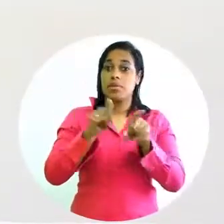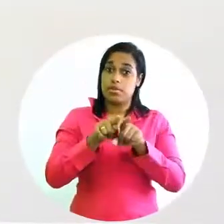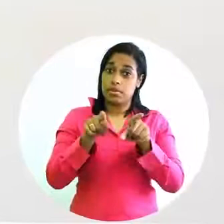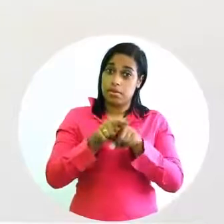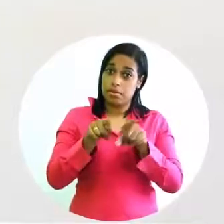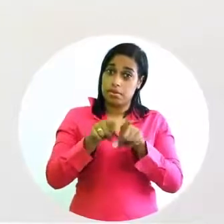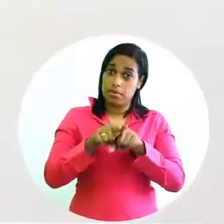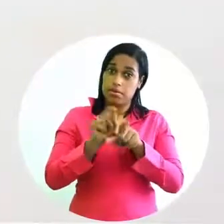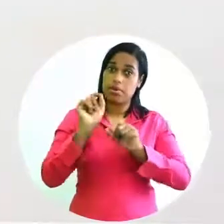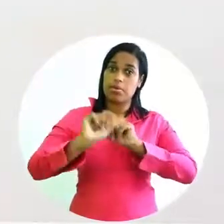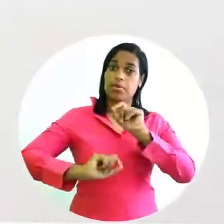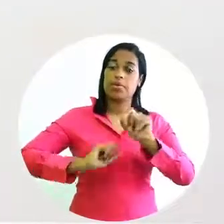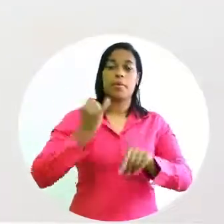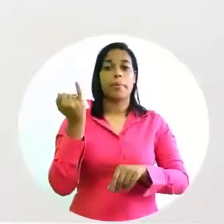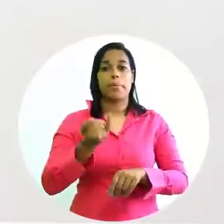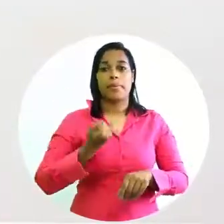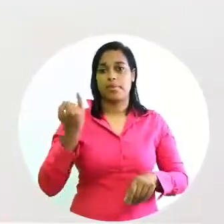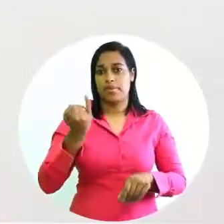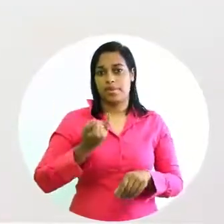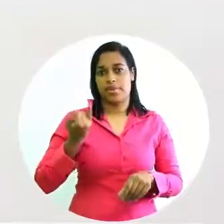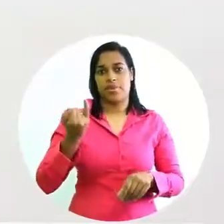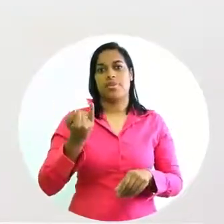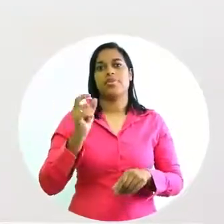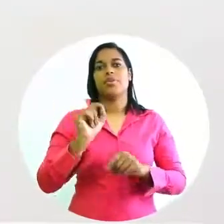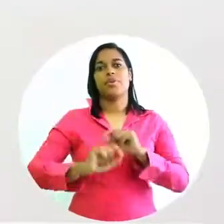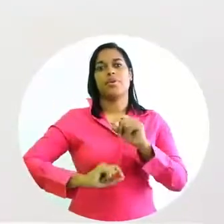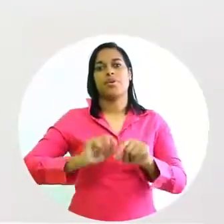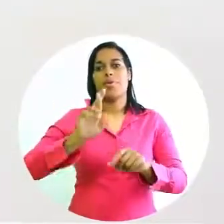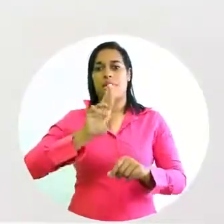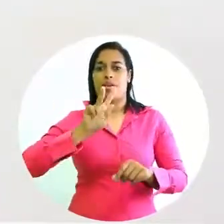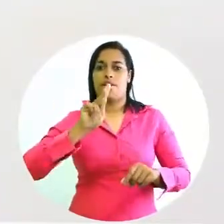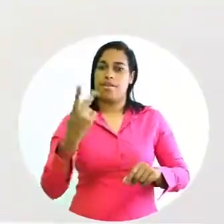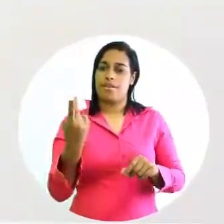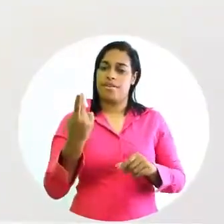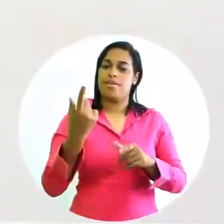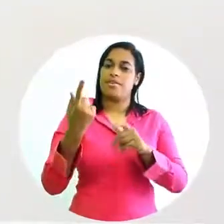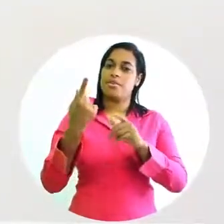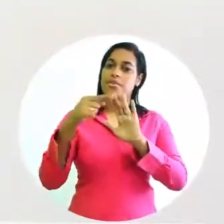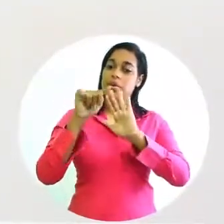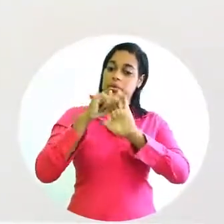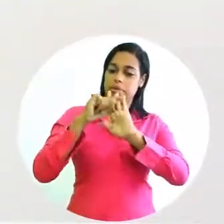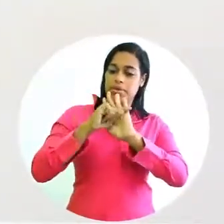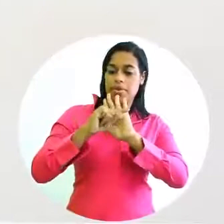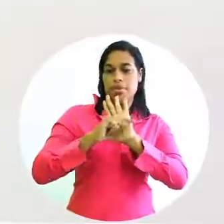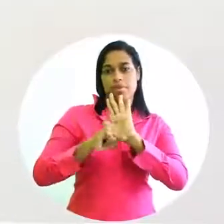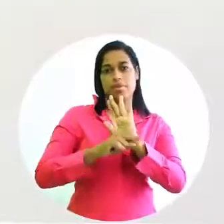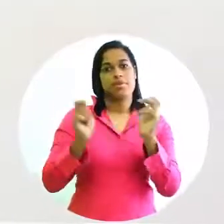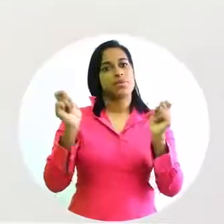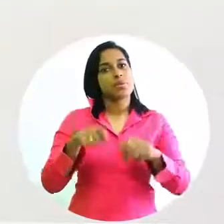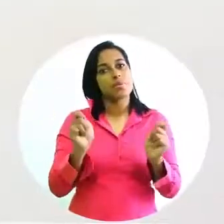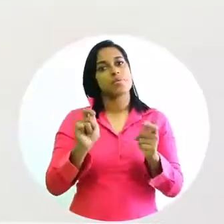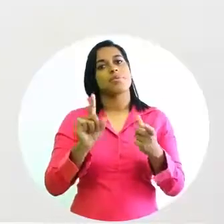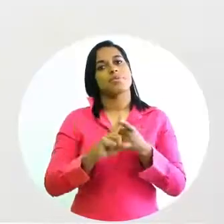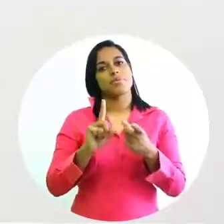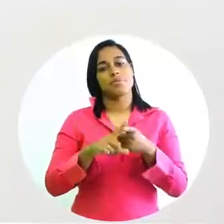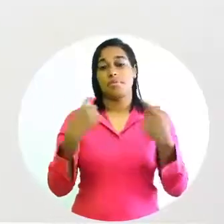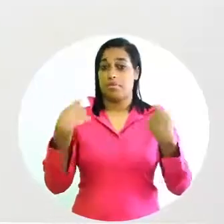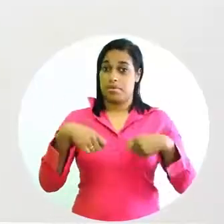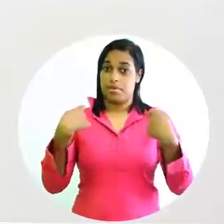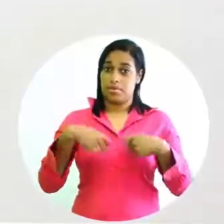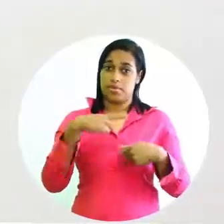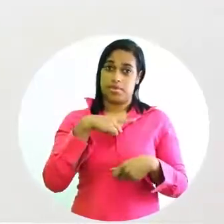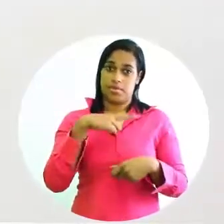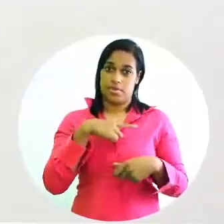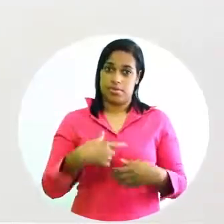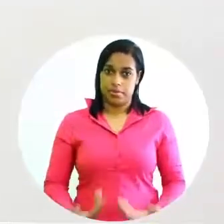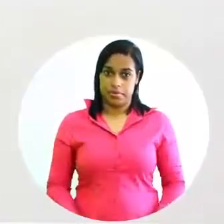sobretudo, super importante, os recursos humanos e os programas de capacitação que serão necessários.